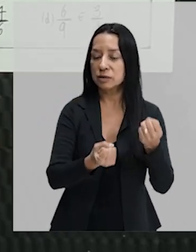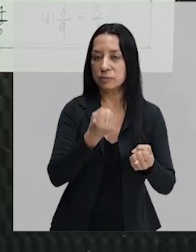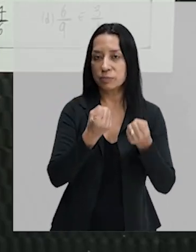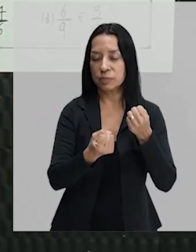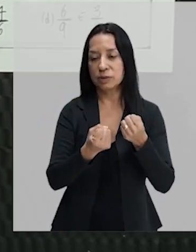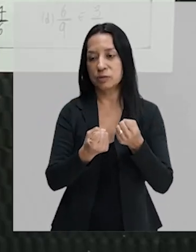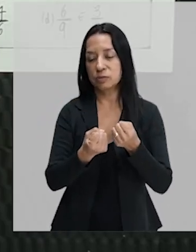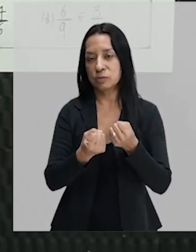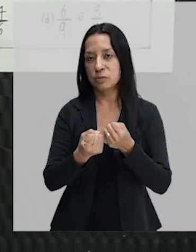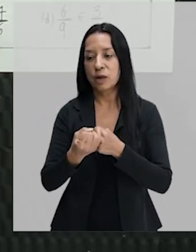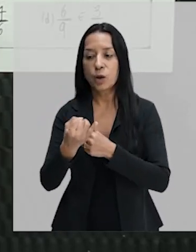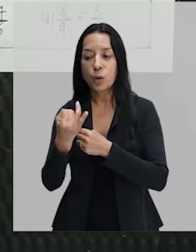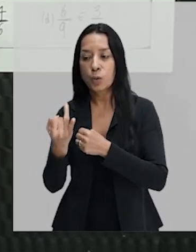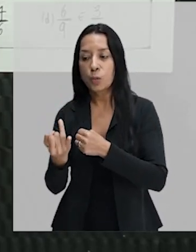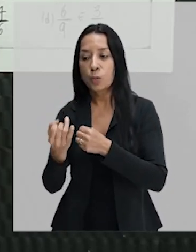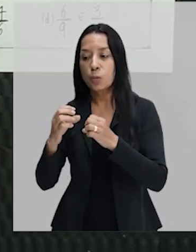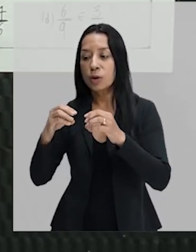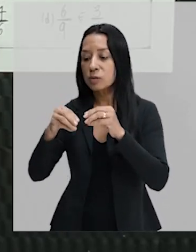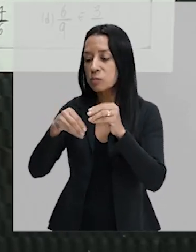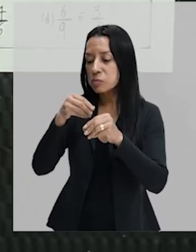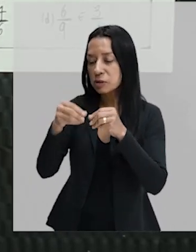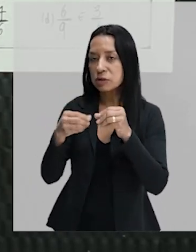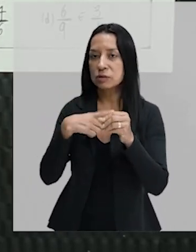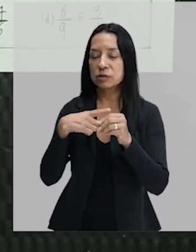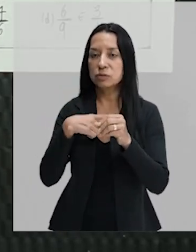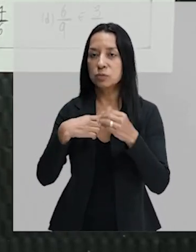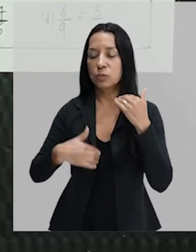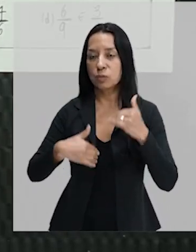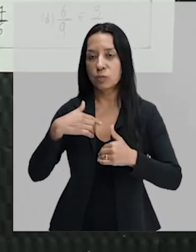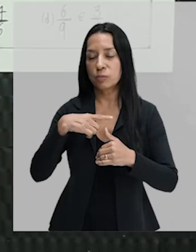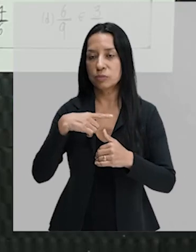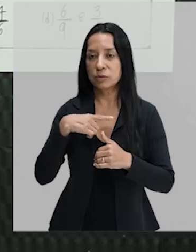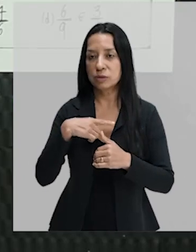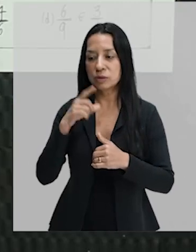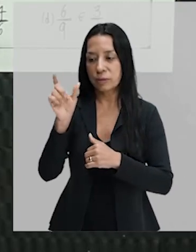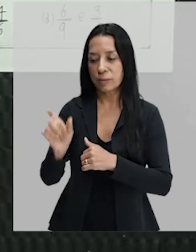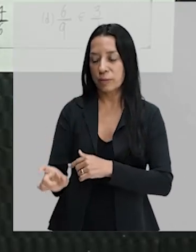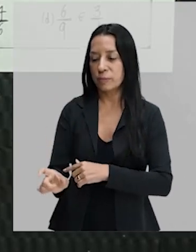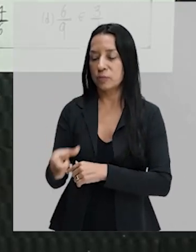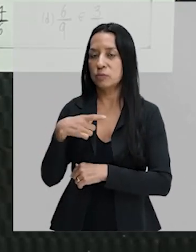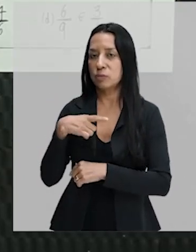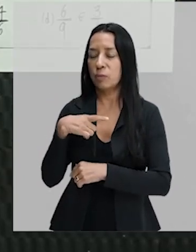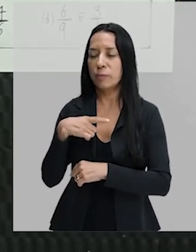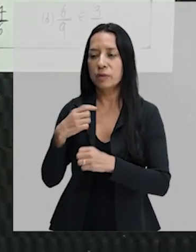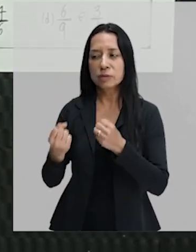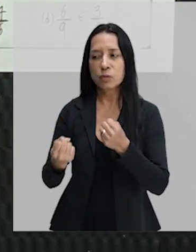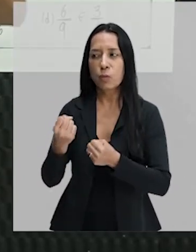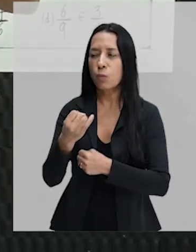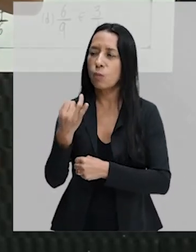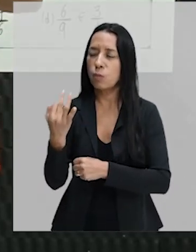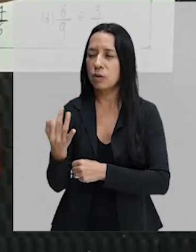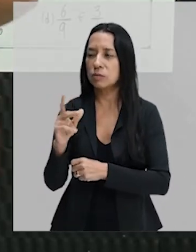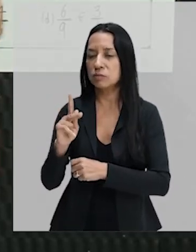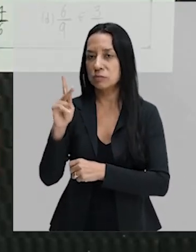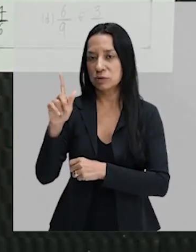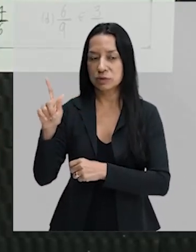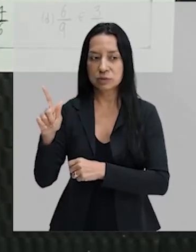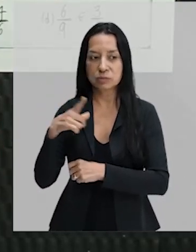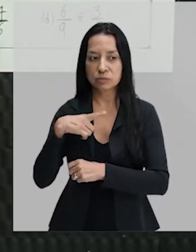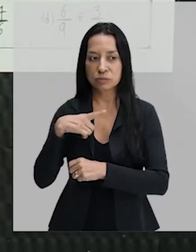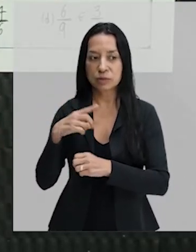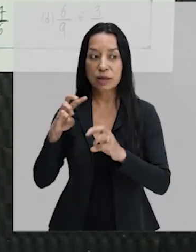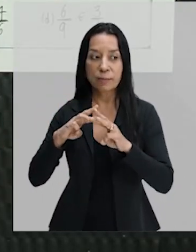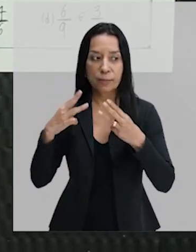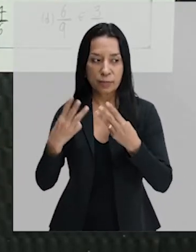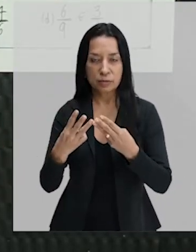a quantidade de matéria que um corpo possui. Então, fulano não pesa tantos quilos, tem massa de tantos quilos, certo?